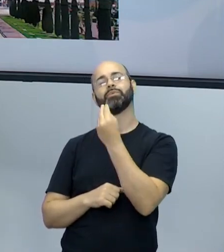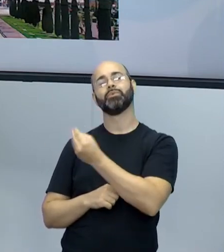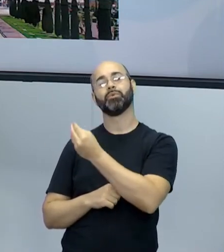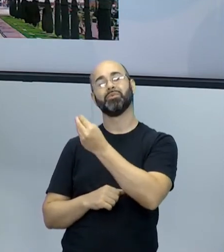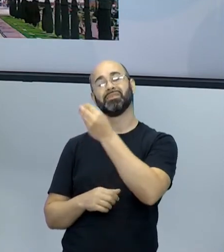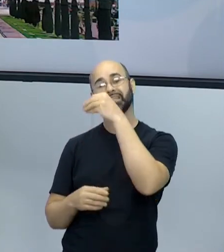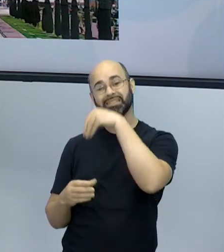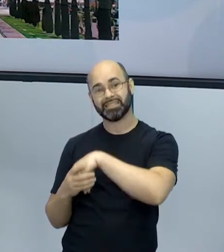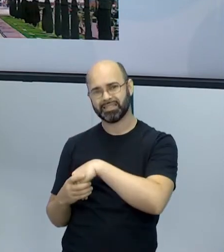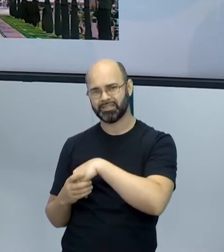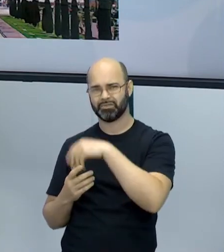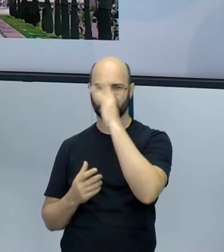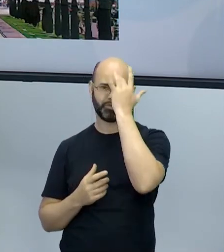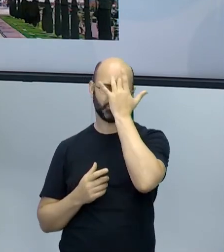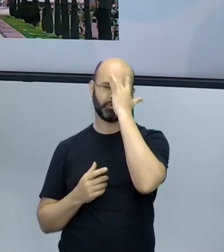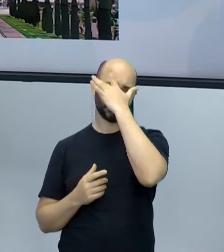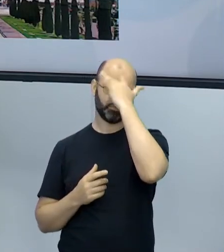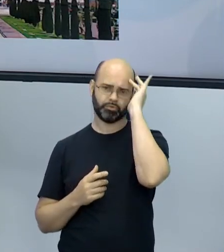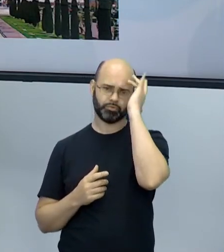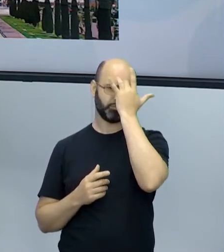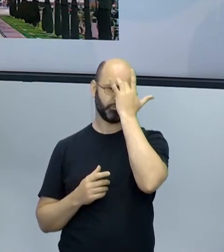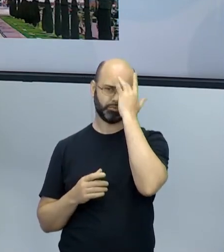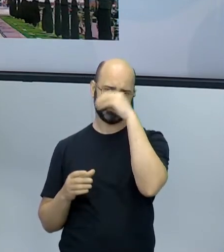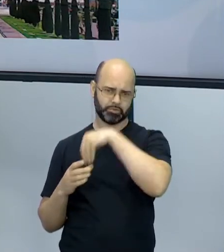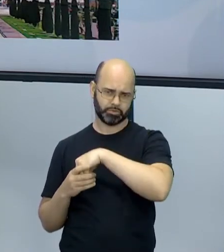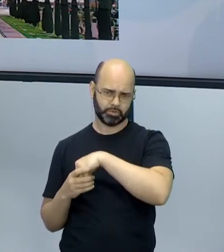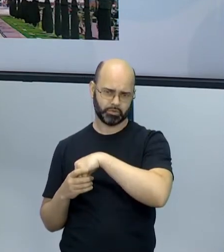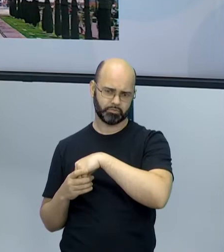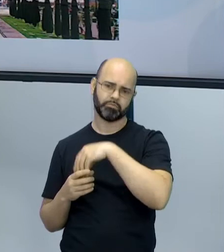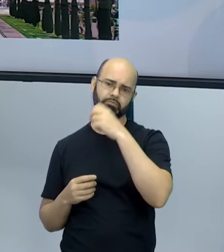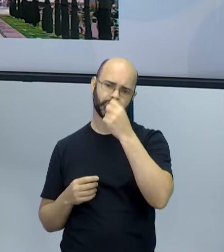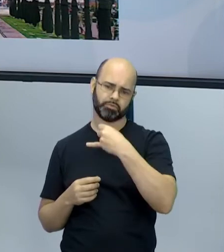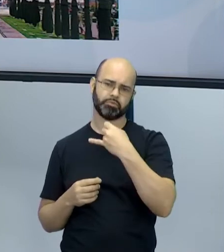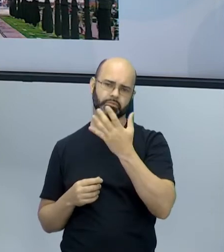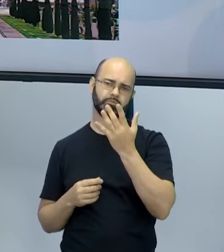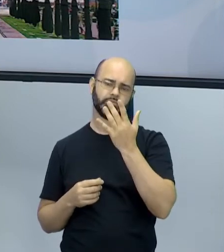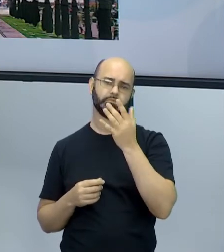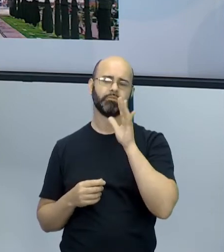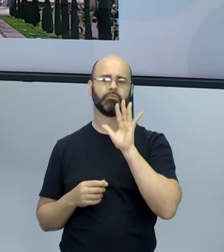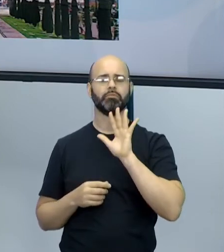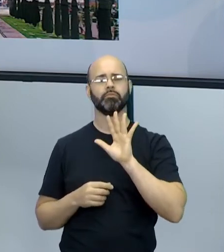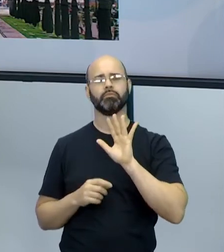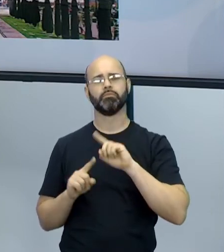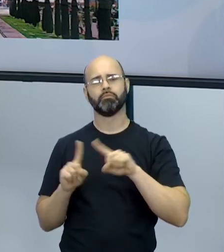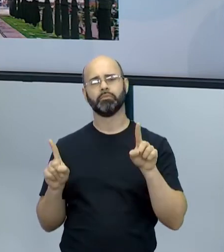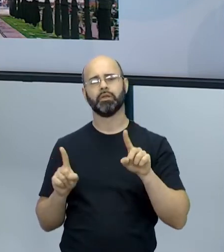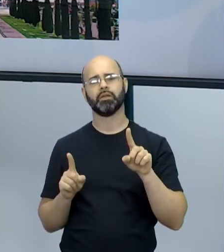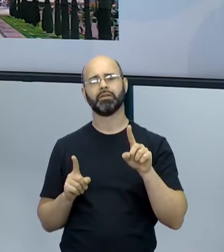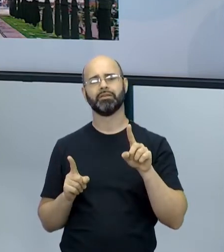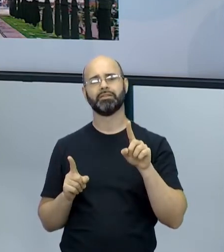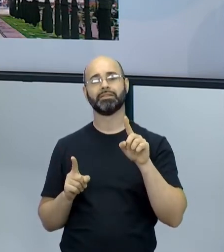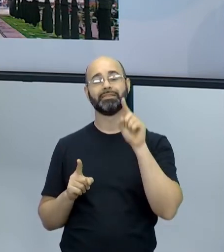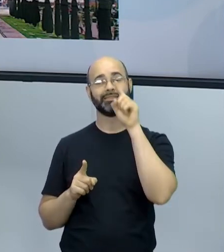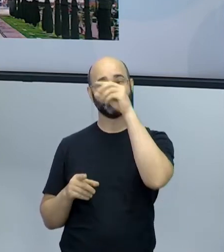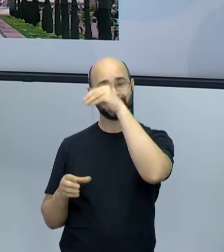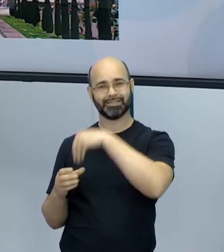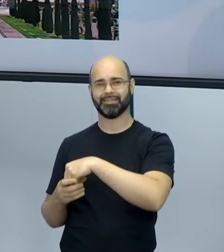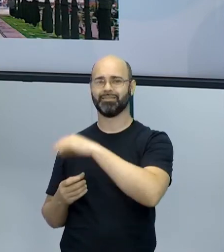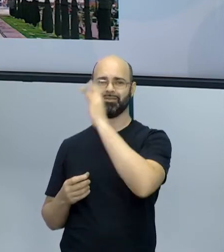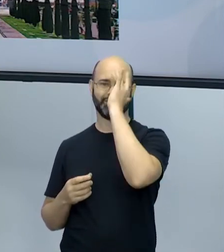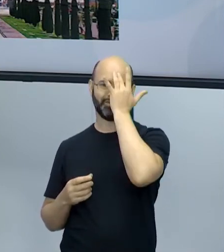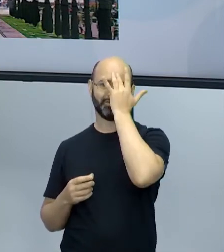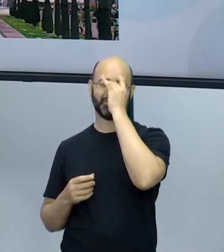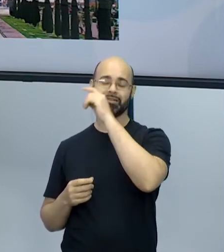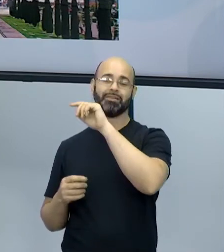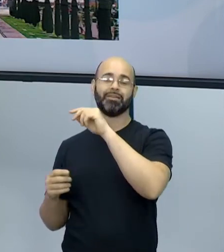na Índia. Tem indianos nos filmes? Tem. Tá? Porém, é filme feito lá na Índia, pela